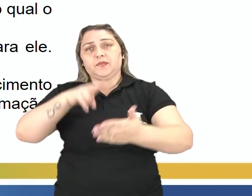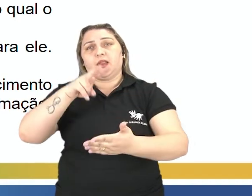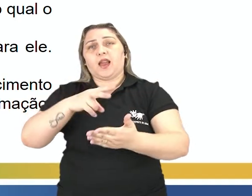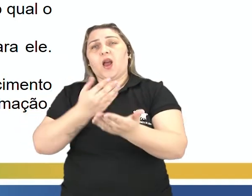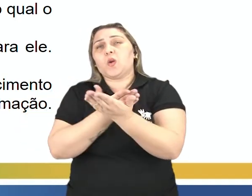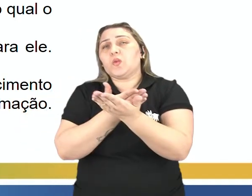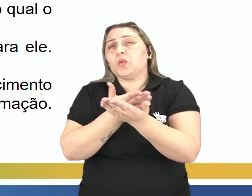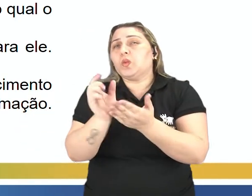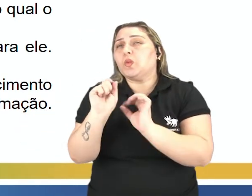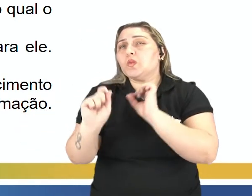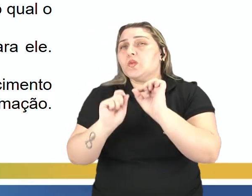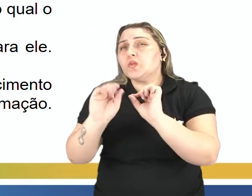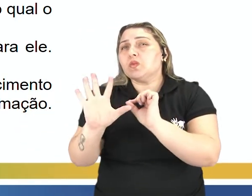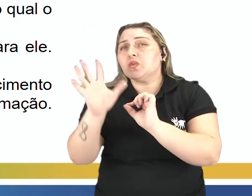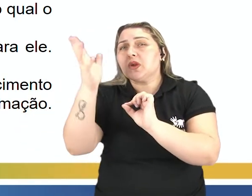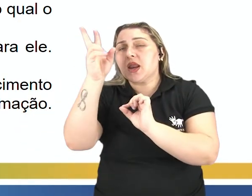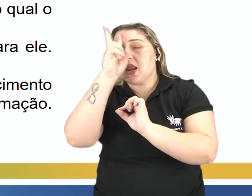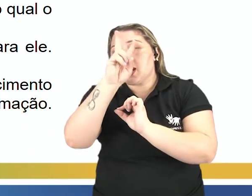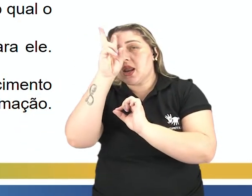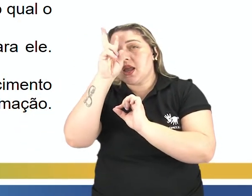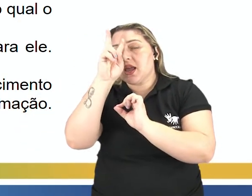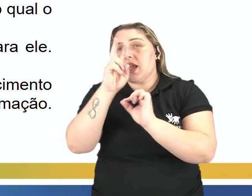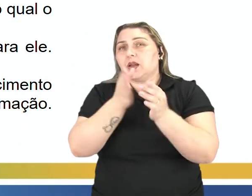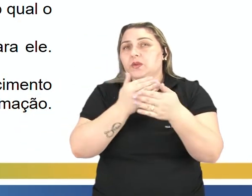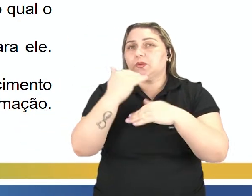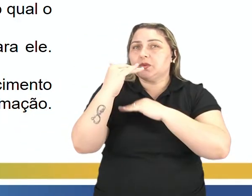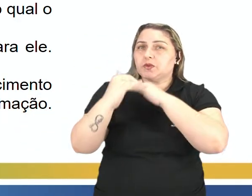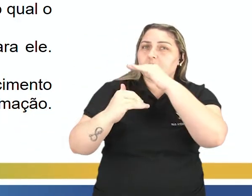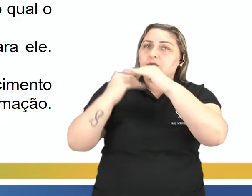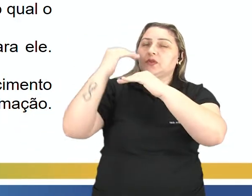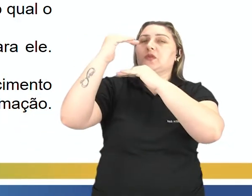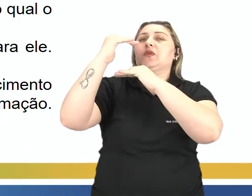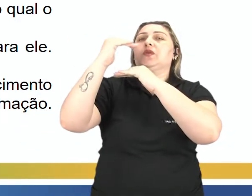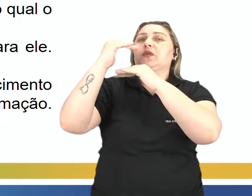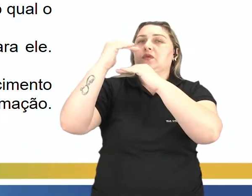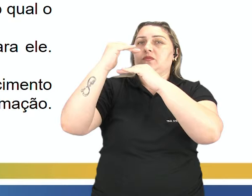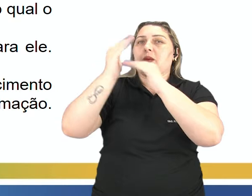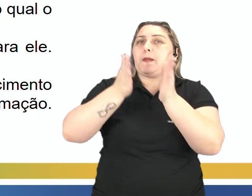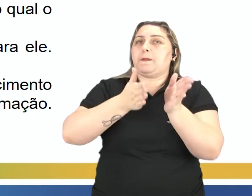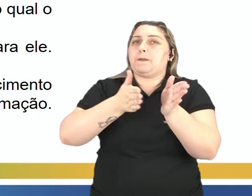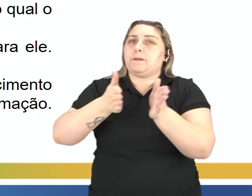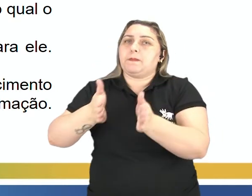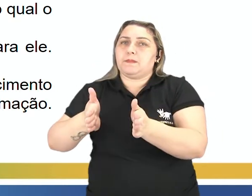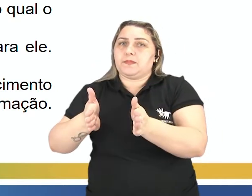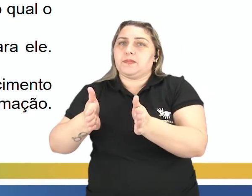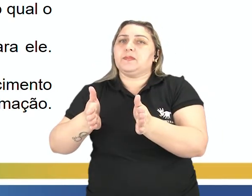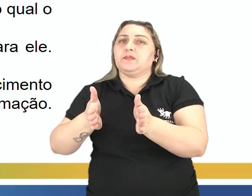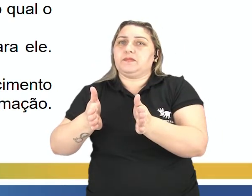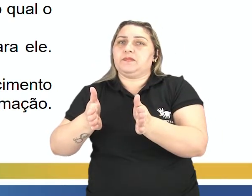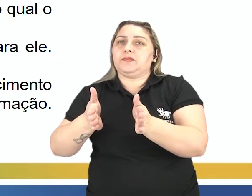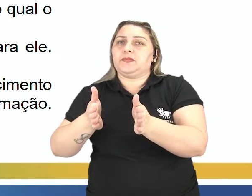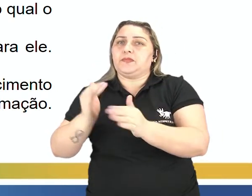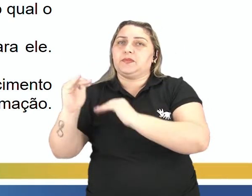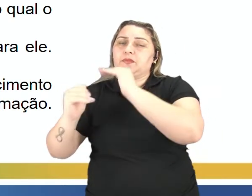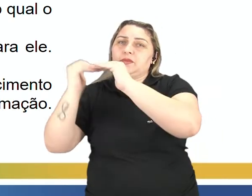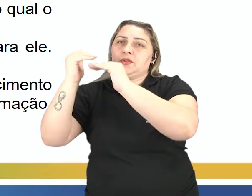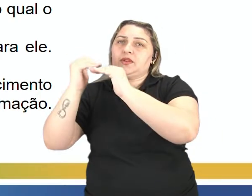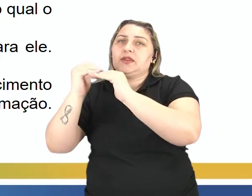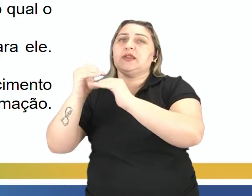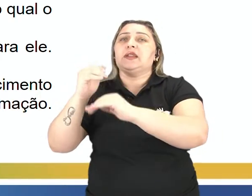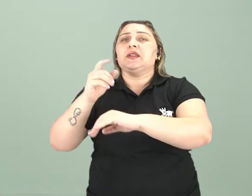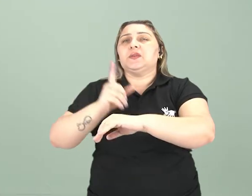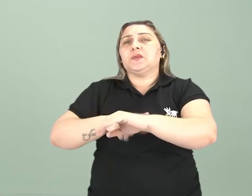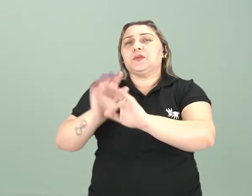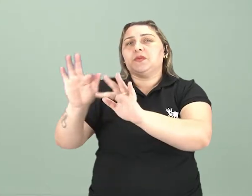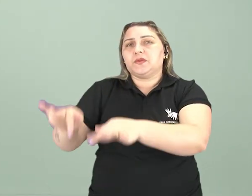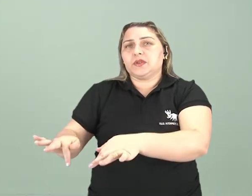Aqui você deverá mostrar ao leitor o enredo da sua história. Lembra que o enredo ele tem desenvolvimento, né?